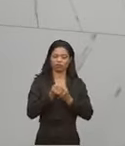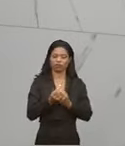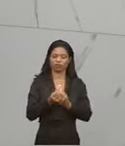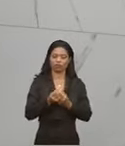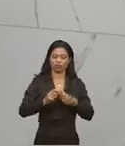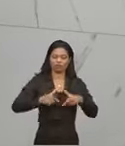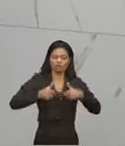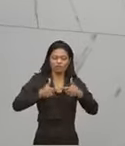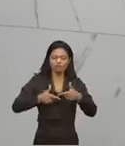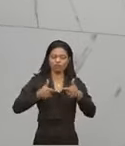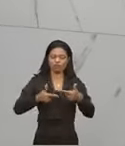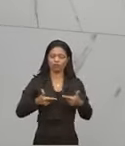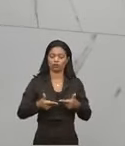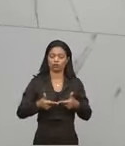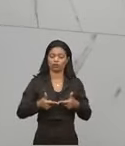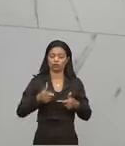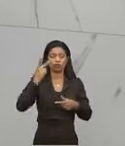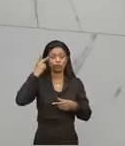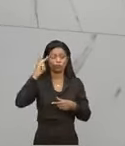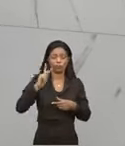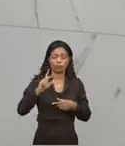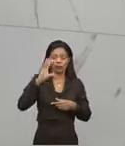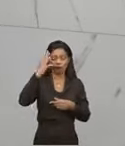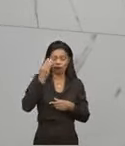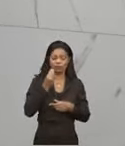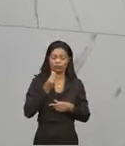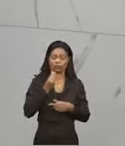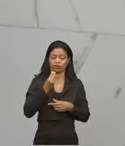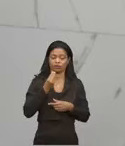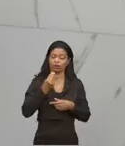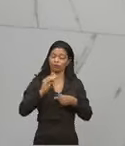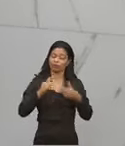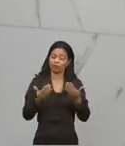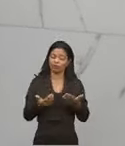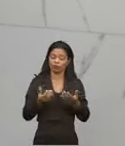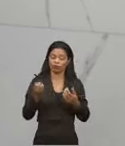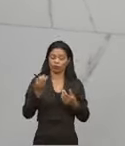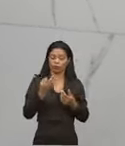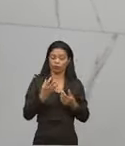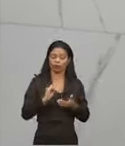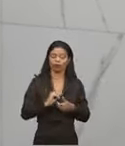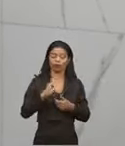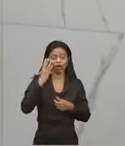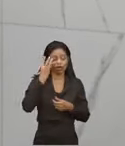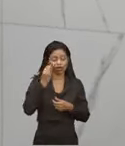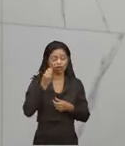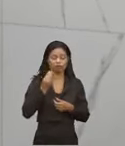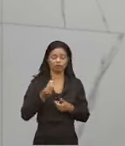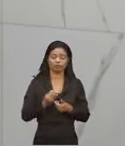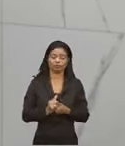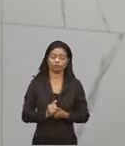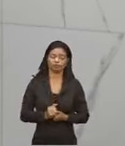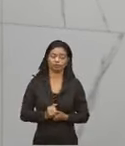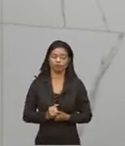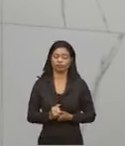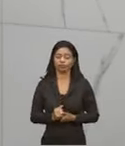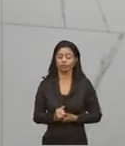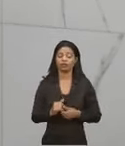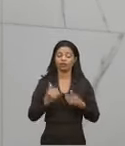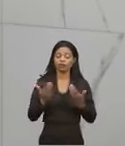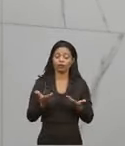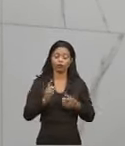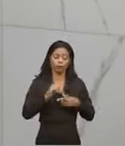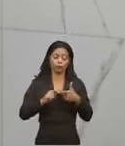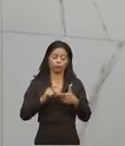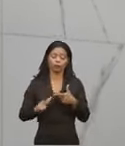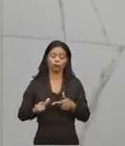defendendo o projeto, para que nós tenhamos atenção em buscar essas ações. E aí, o problema de tudo isso, e